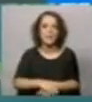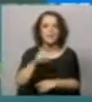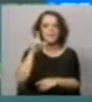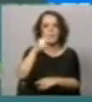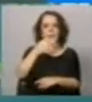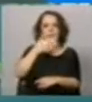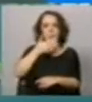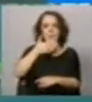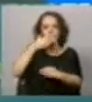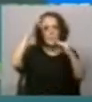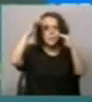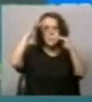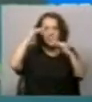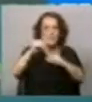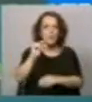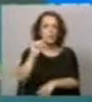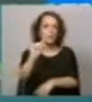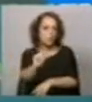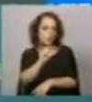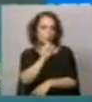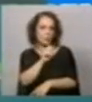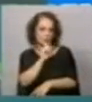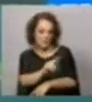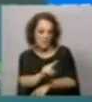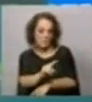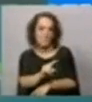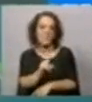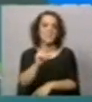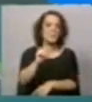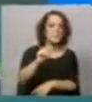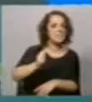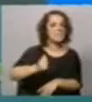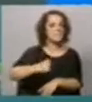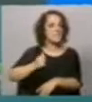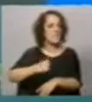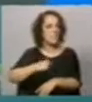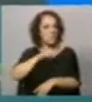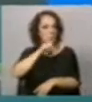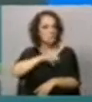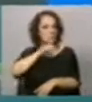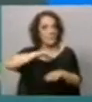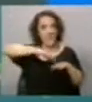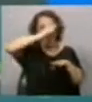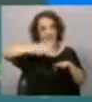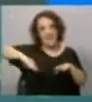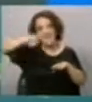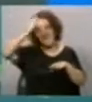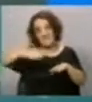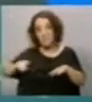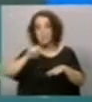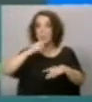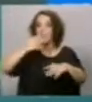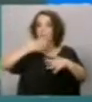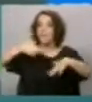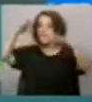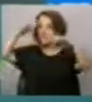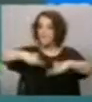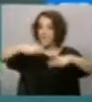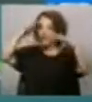e eventualmente há um ou outro cenário em que aponta para que no próprio sábado possa nevar nas terras mais altas da zona norte, em particular na